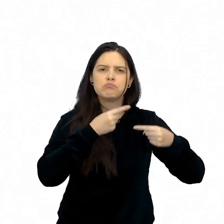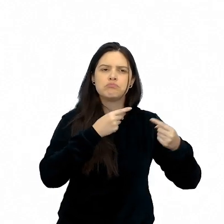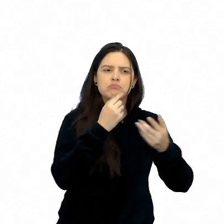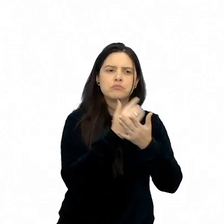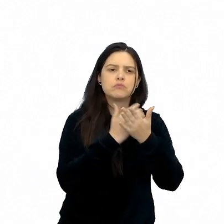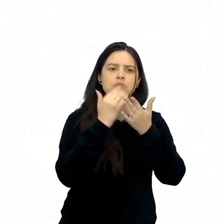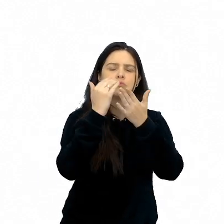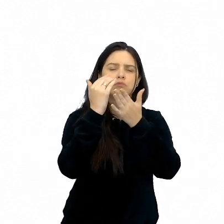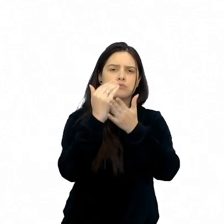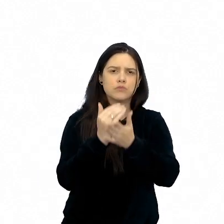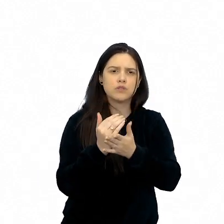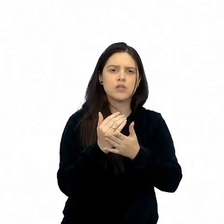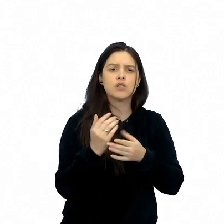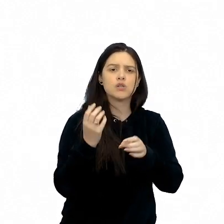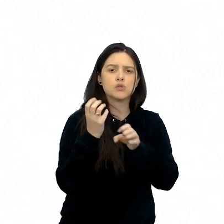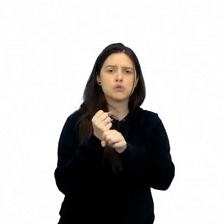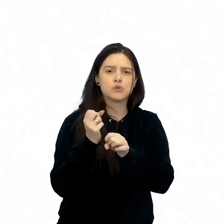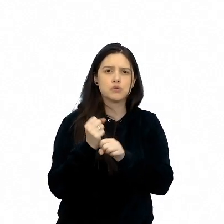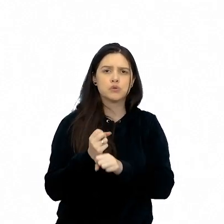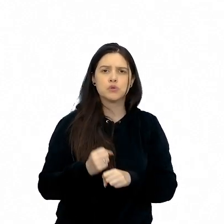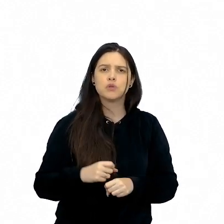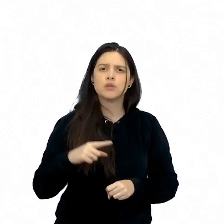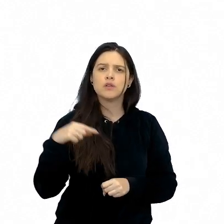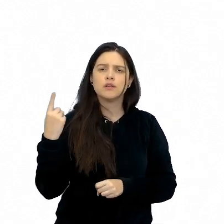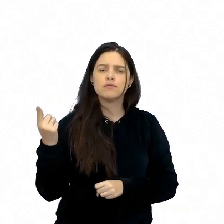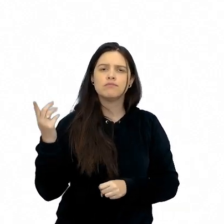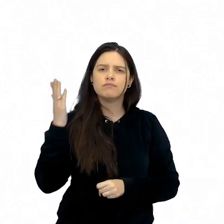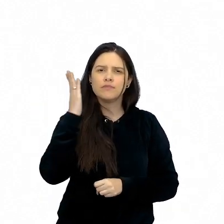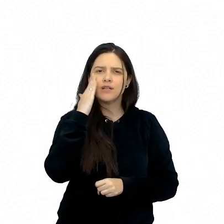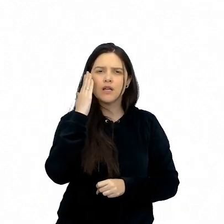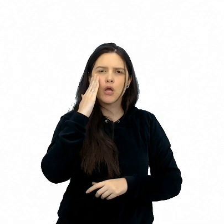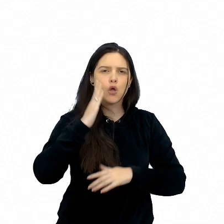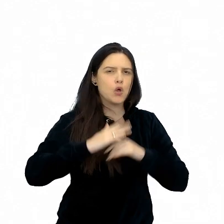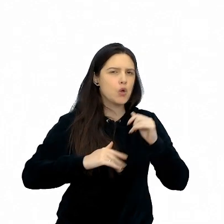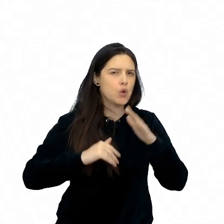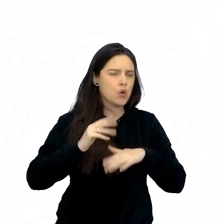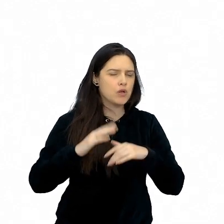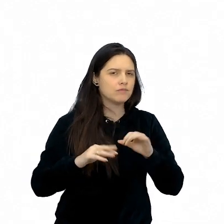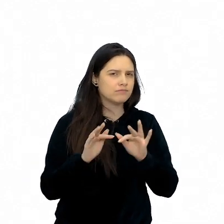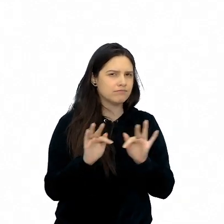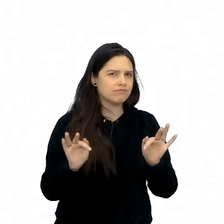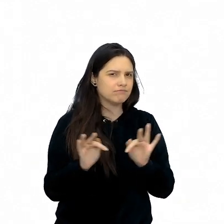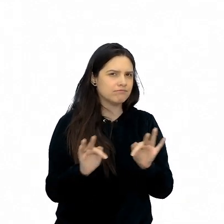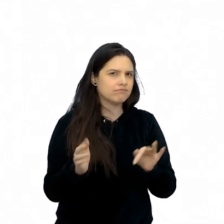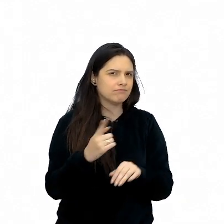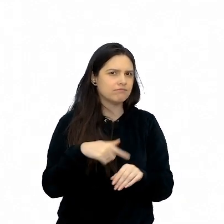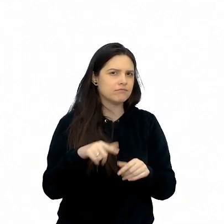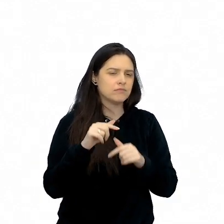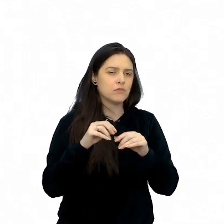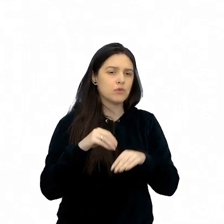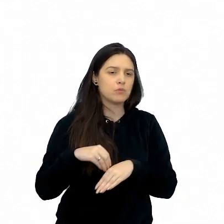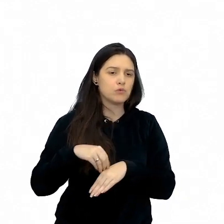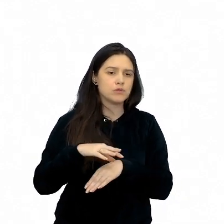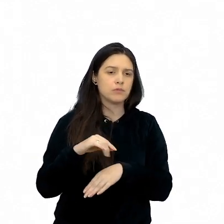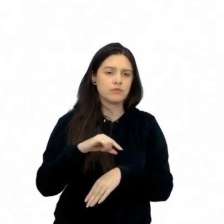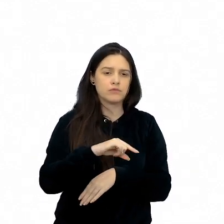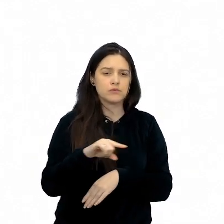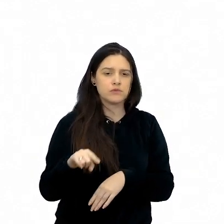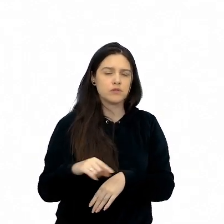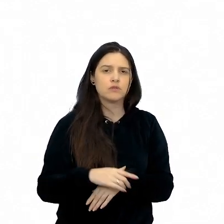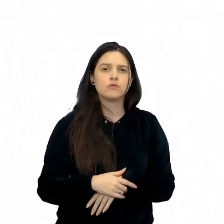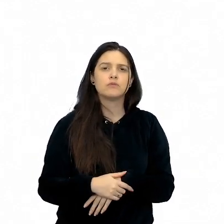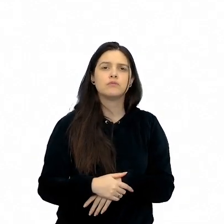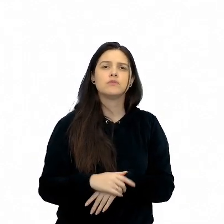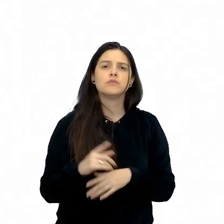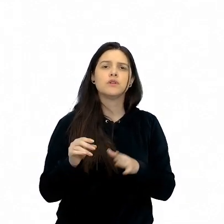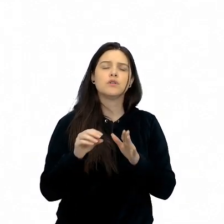alguns exercícios, alguns itens aí, para a gente pensar. Olha que exercício simples que a gente vai trazer para vocês. Eu vou dar 2